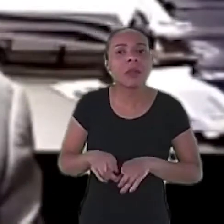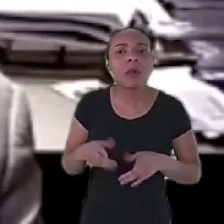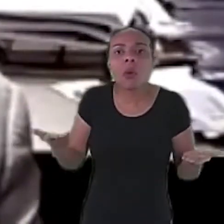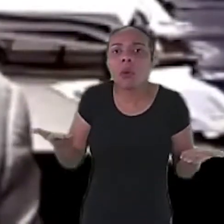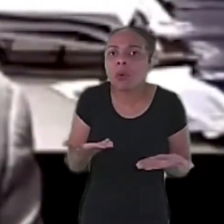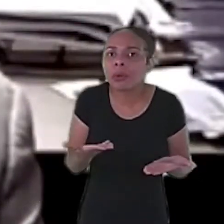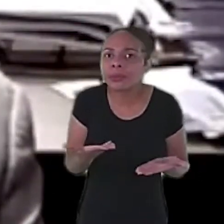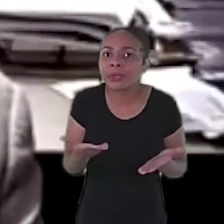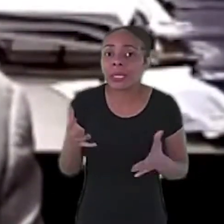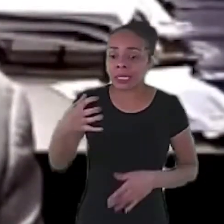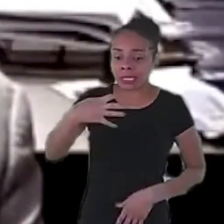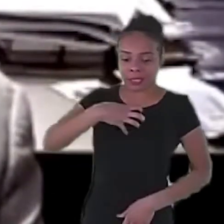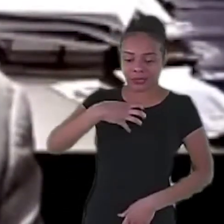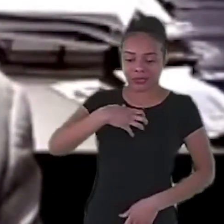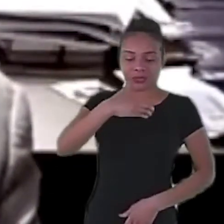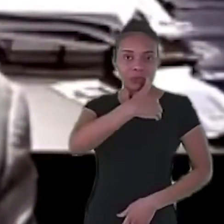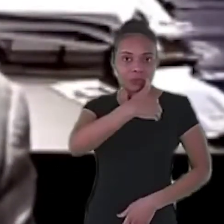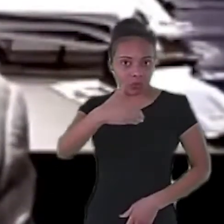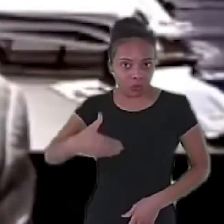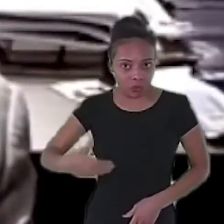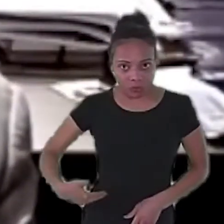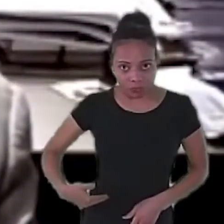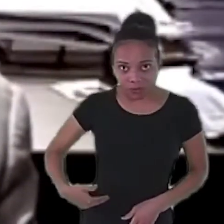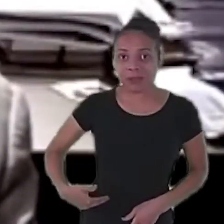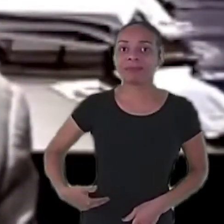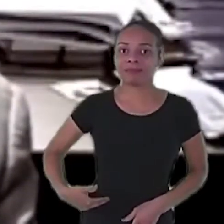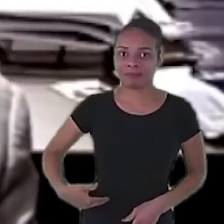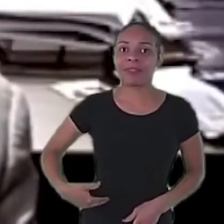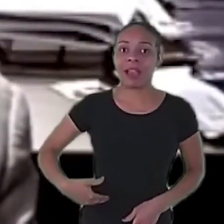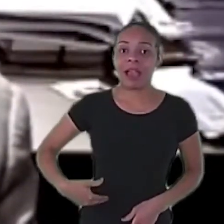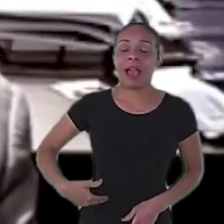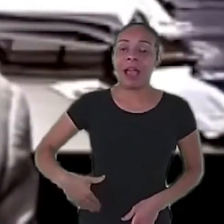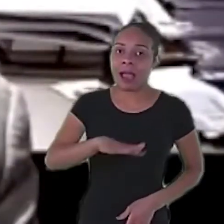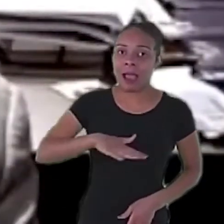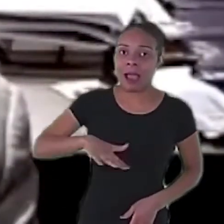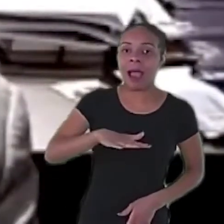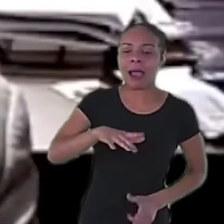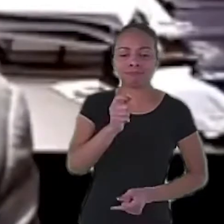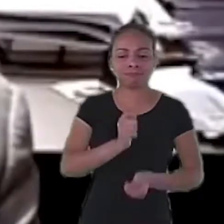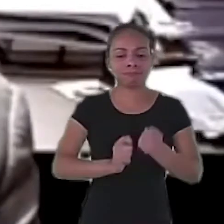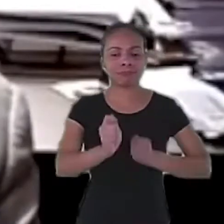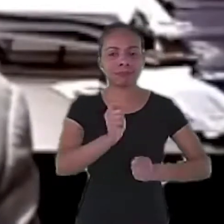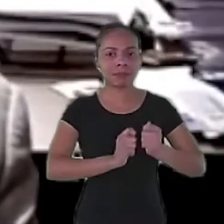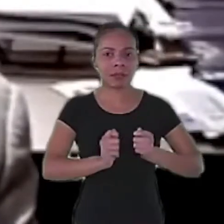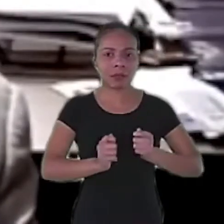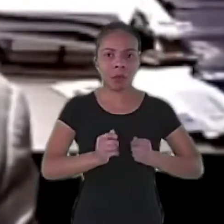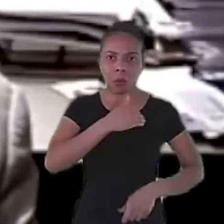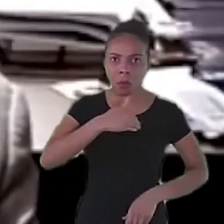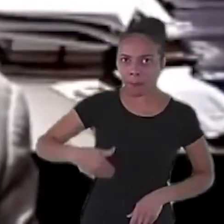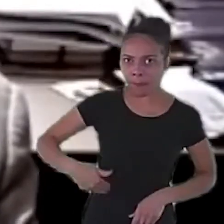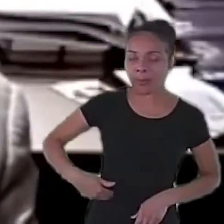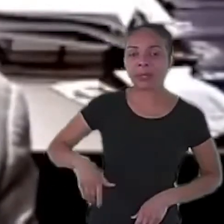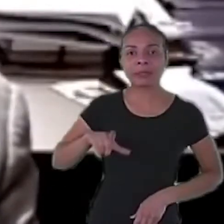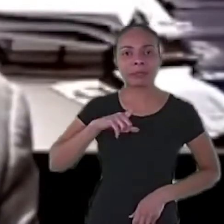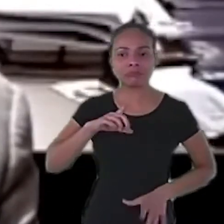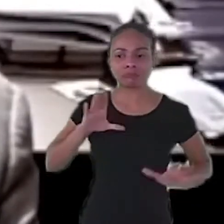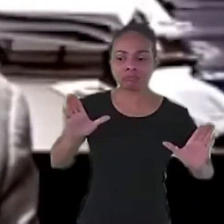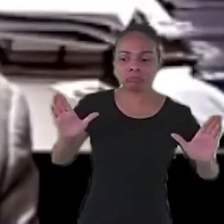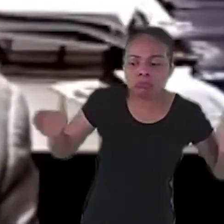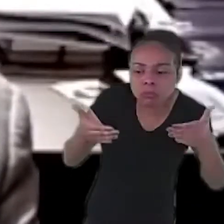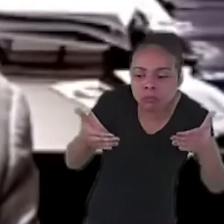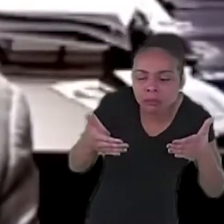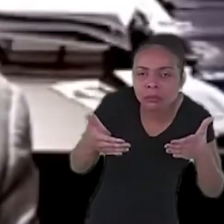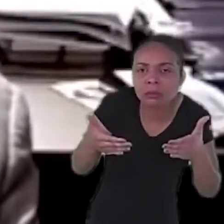de administração pública, leva a uma crescente segmentação social. Ou seja, a cidade